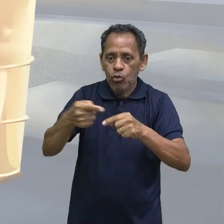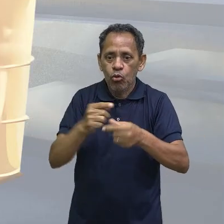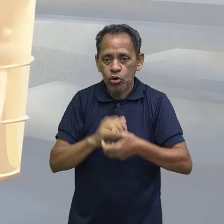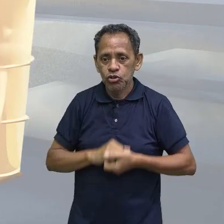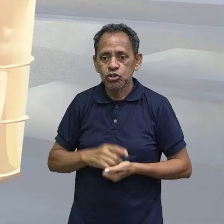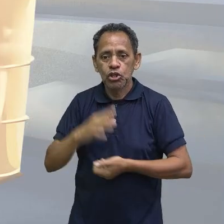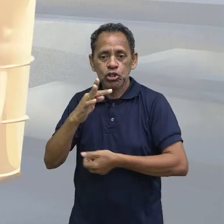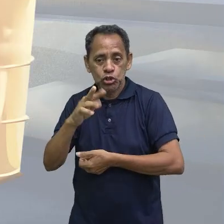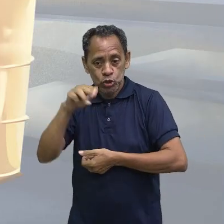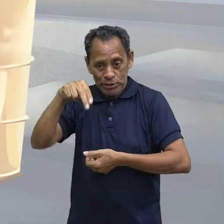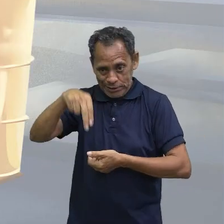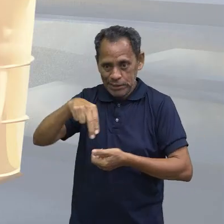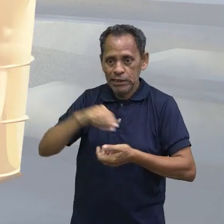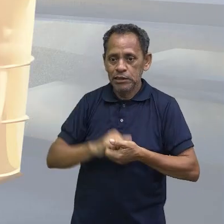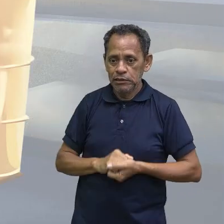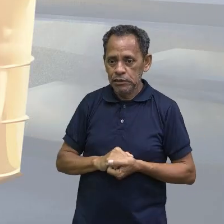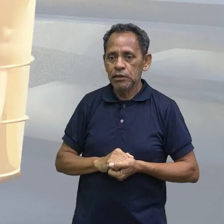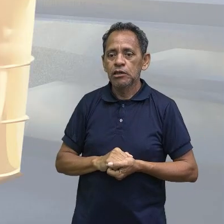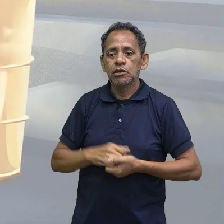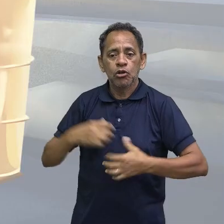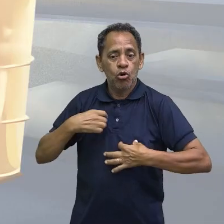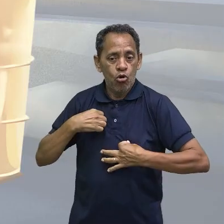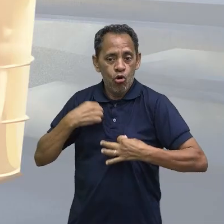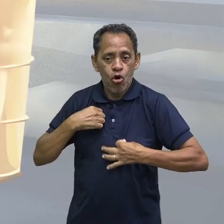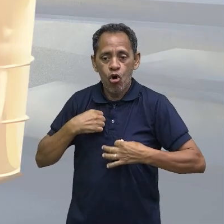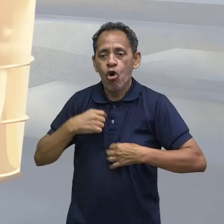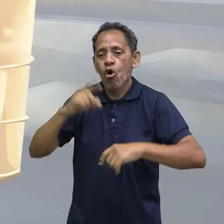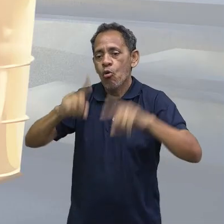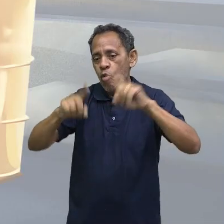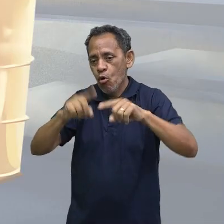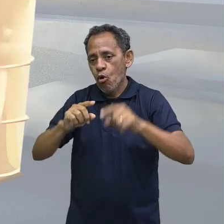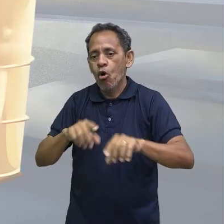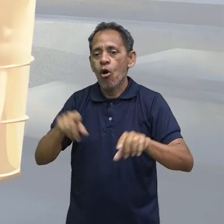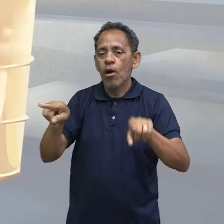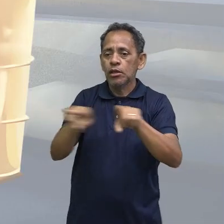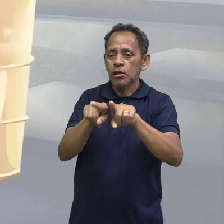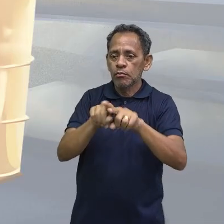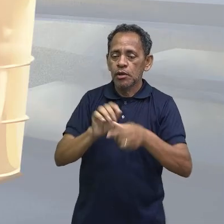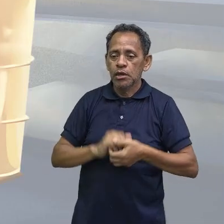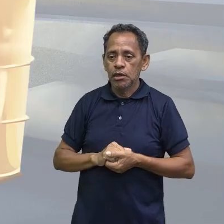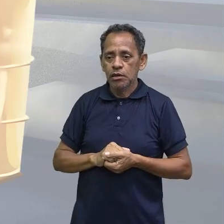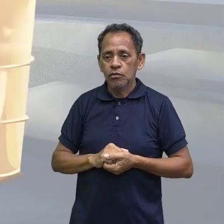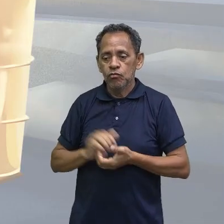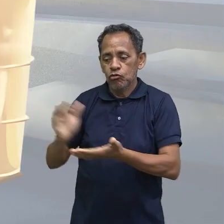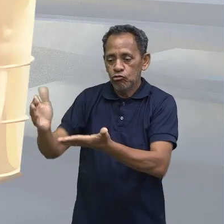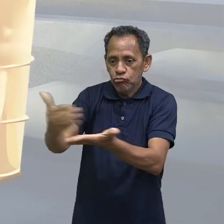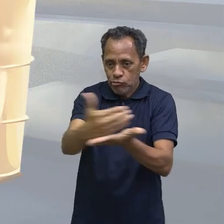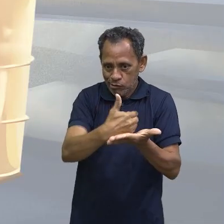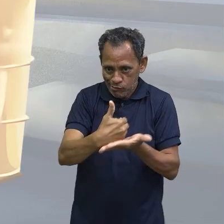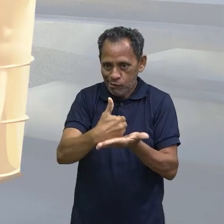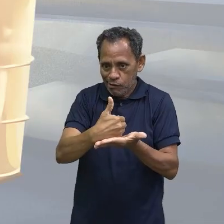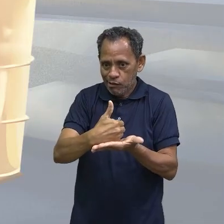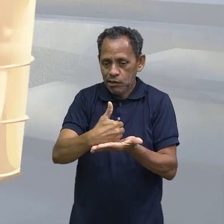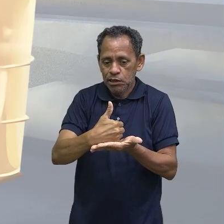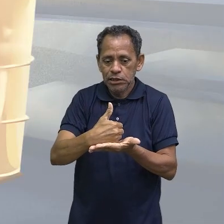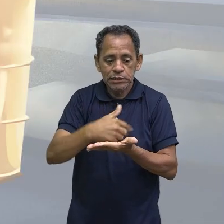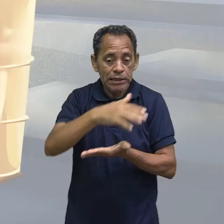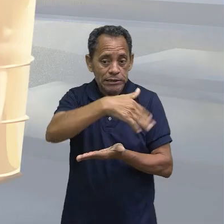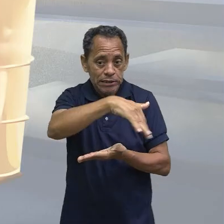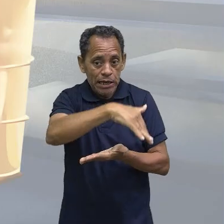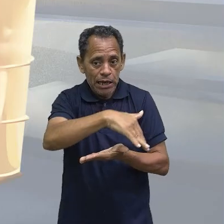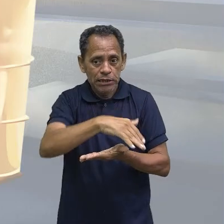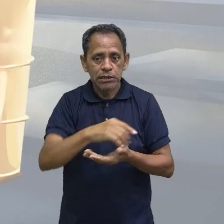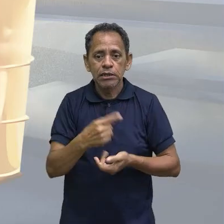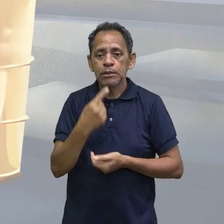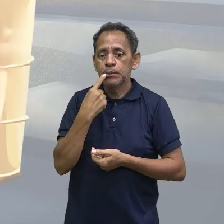materiais contaminados, solo, roupas, móveis, objetos pessoais, foram recolhidos nessa região, né, lá